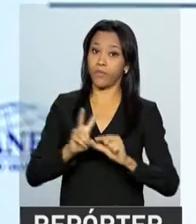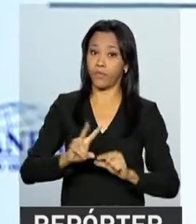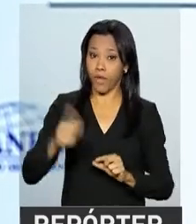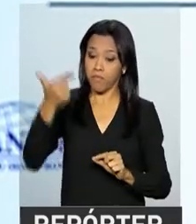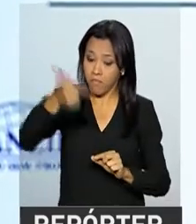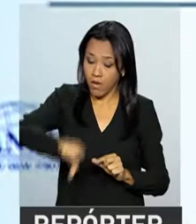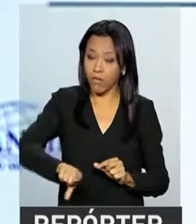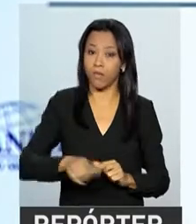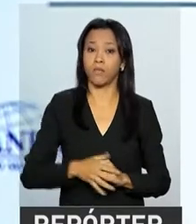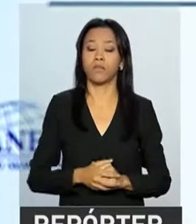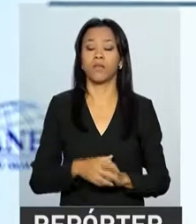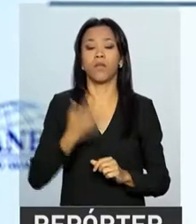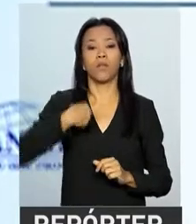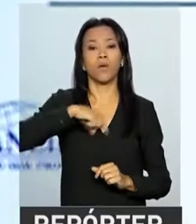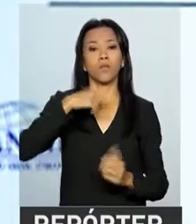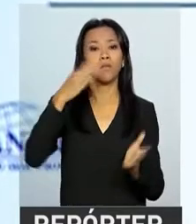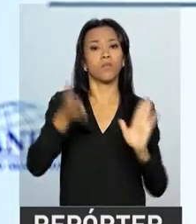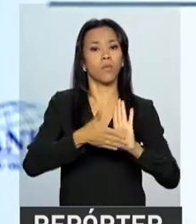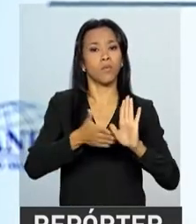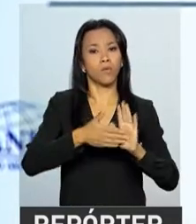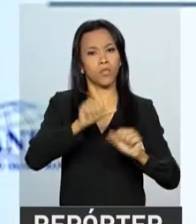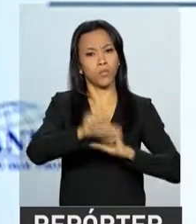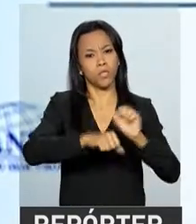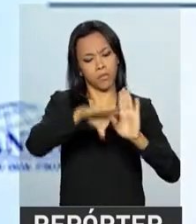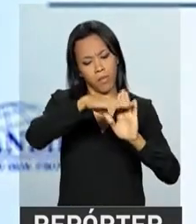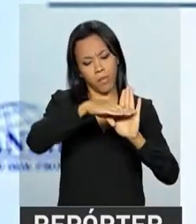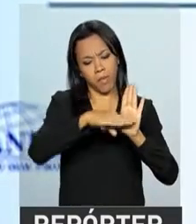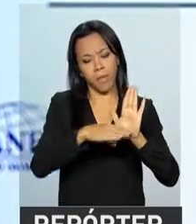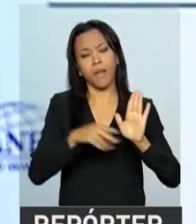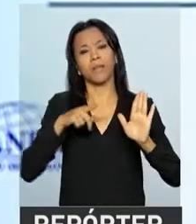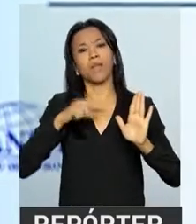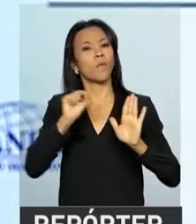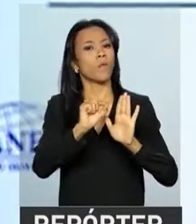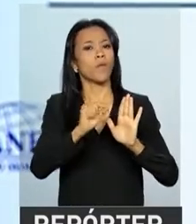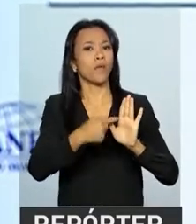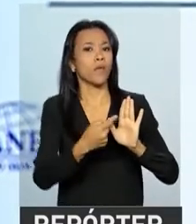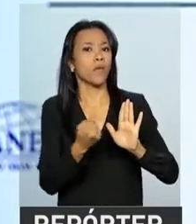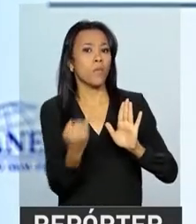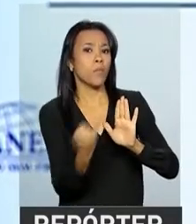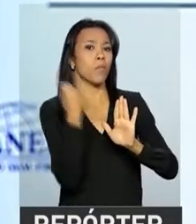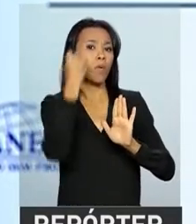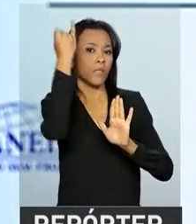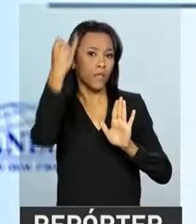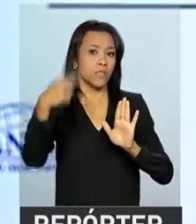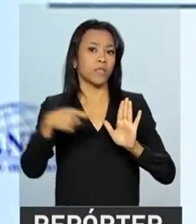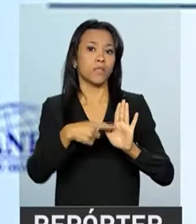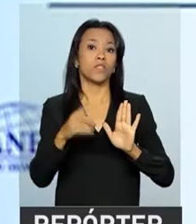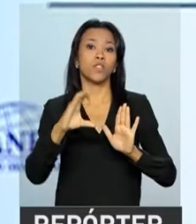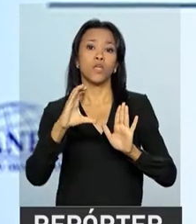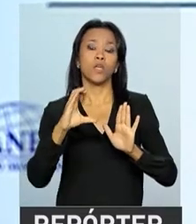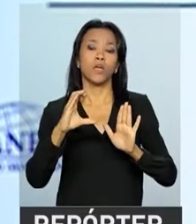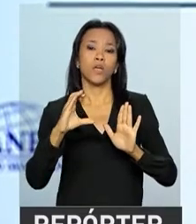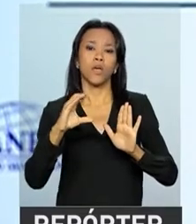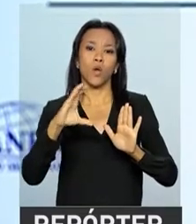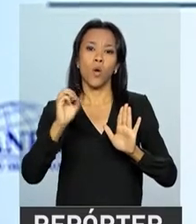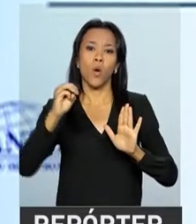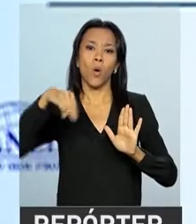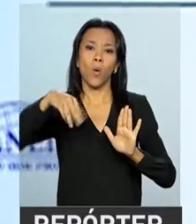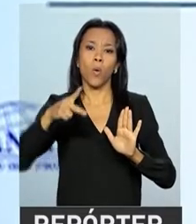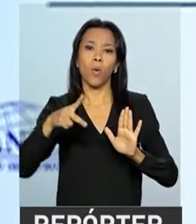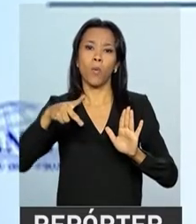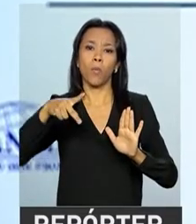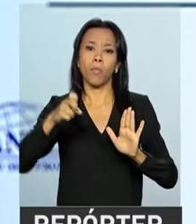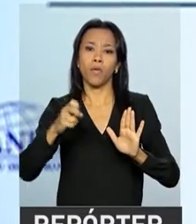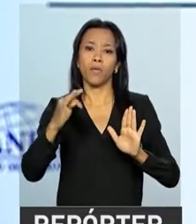nossa agenda de reformas contempla também uma importante vertente de competitividade. Quando pensamos,